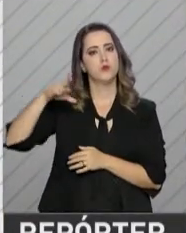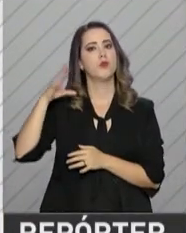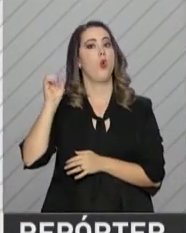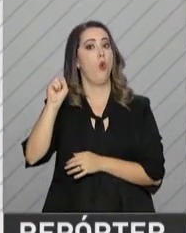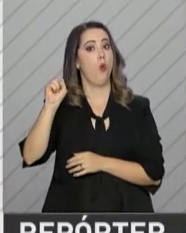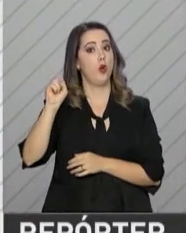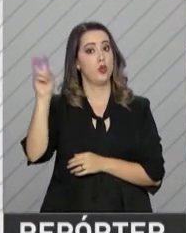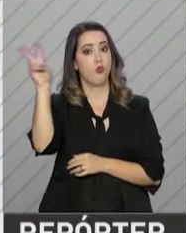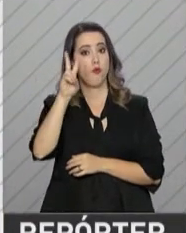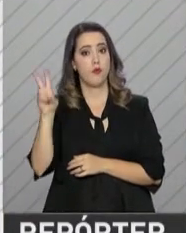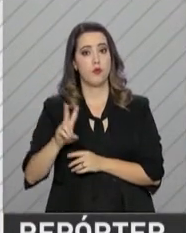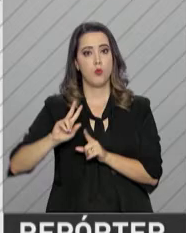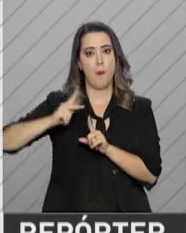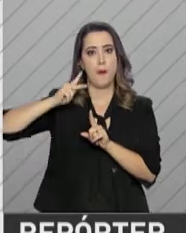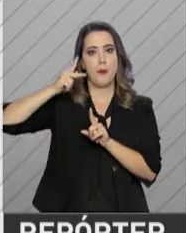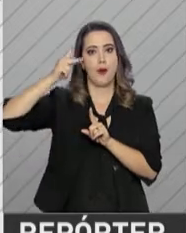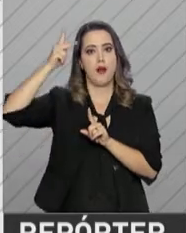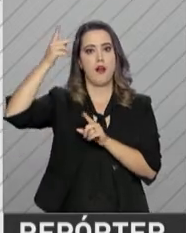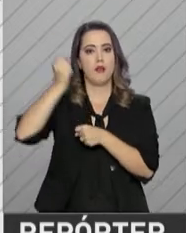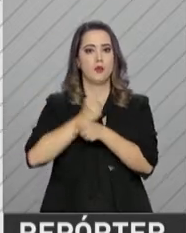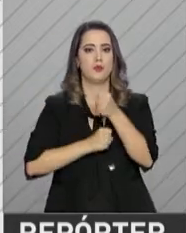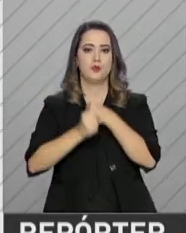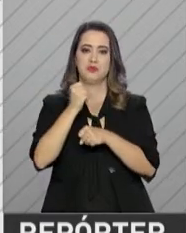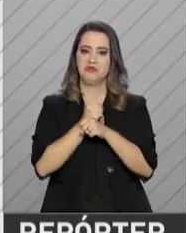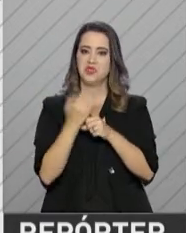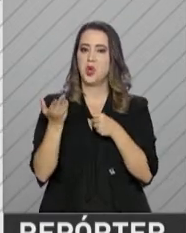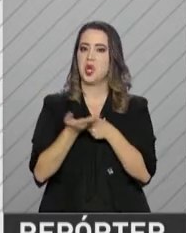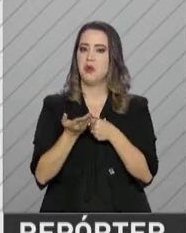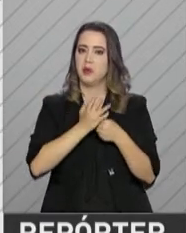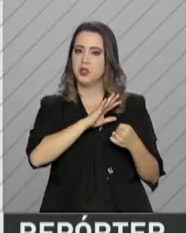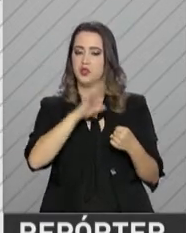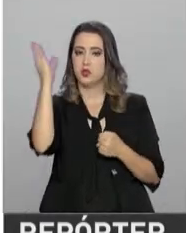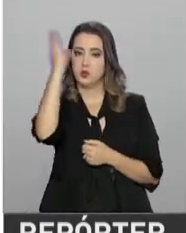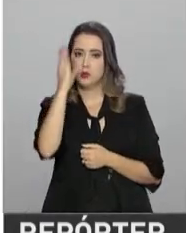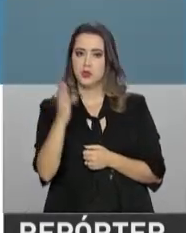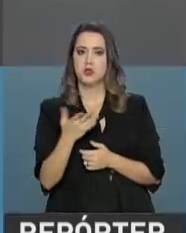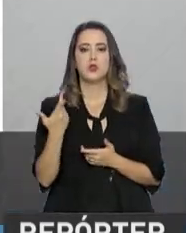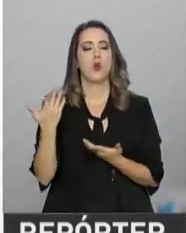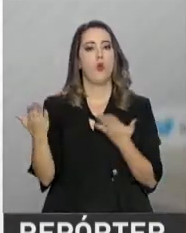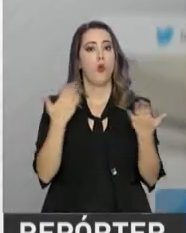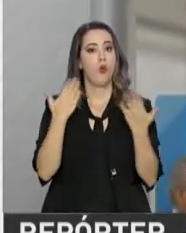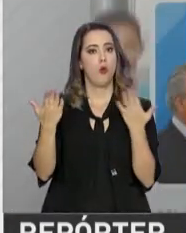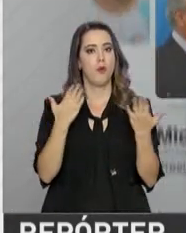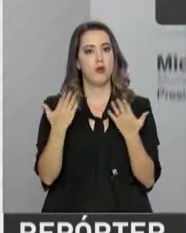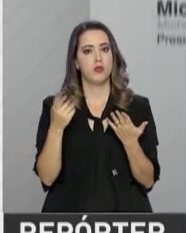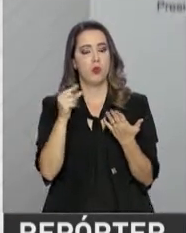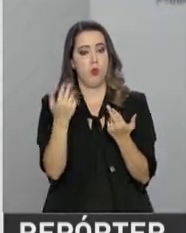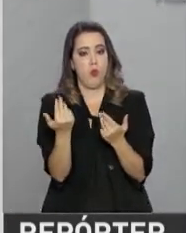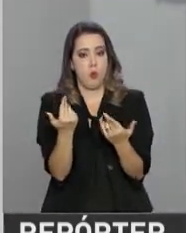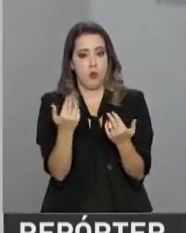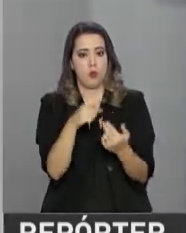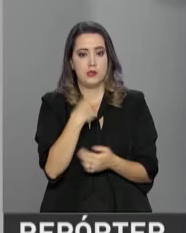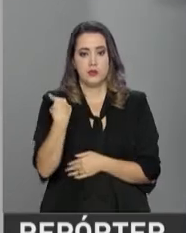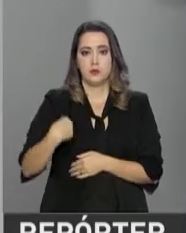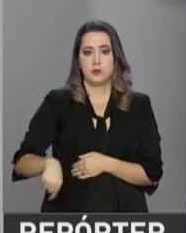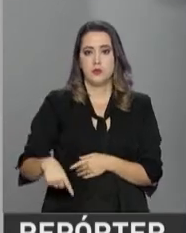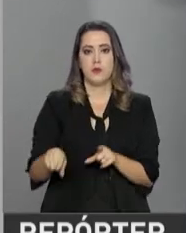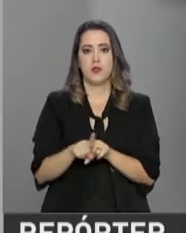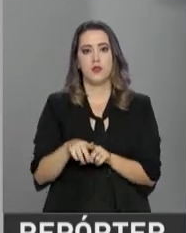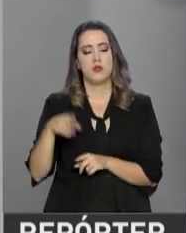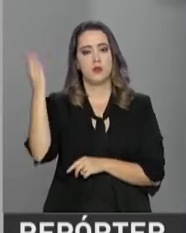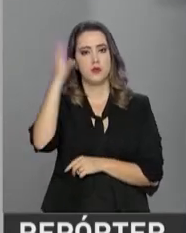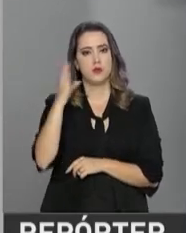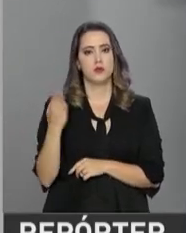oito vezes maior no ano passado do que a média nacional e alcançou um ritmo chinês ou segundo o presidente o brasil